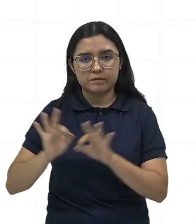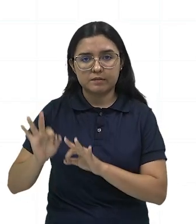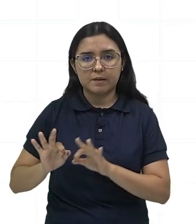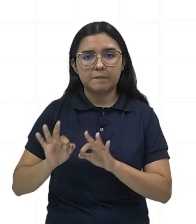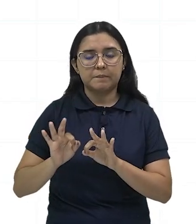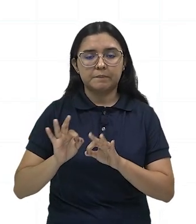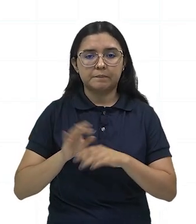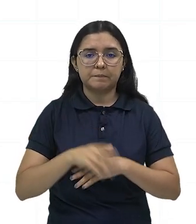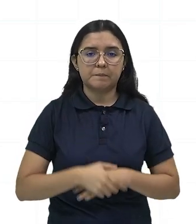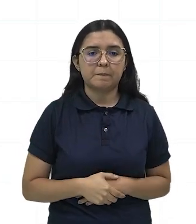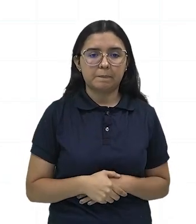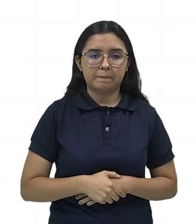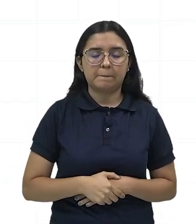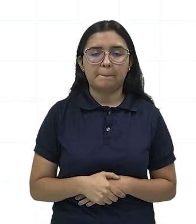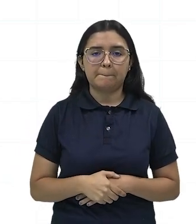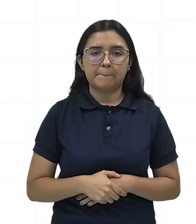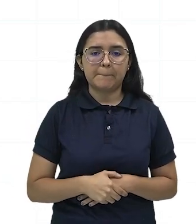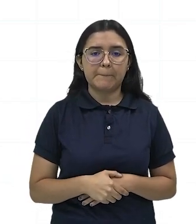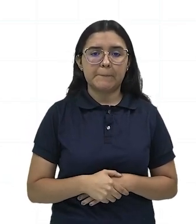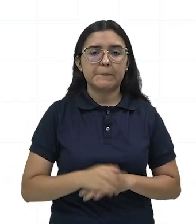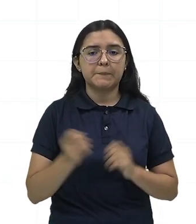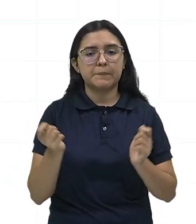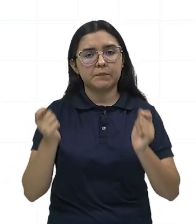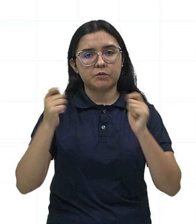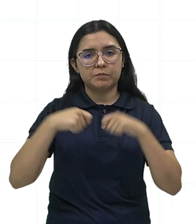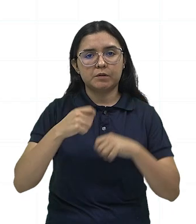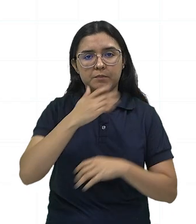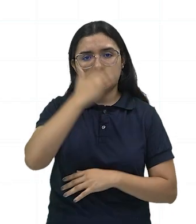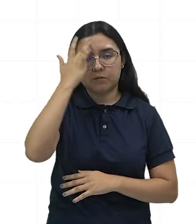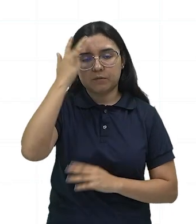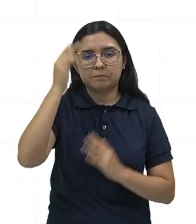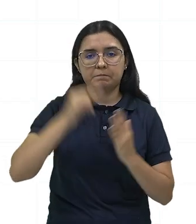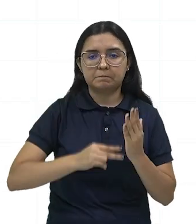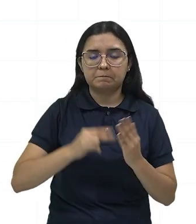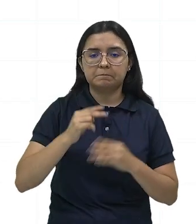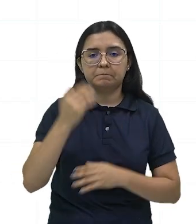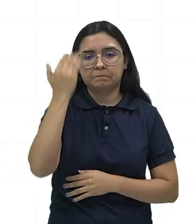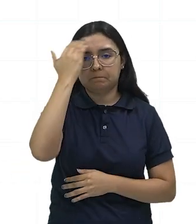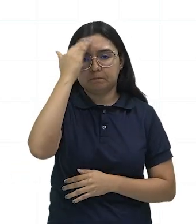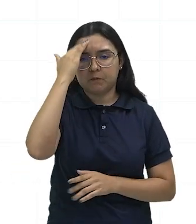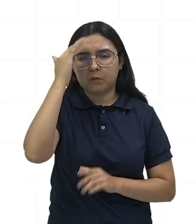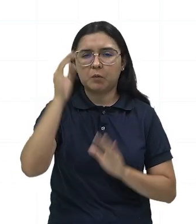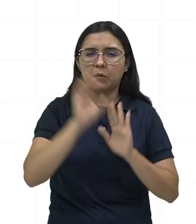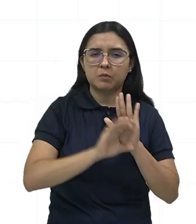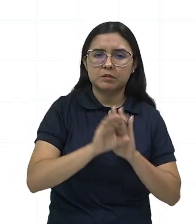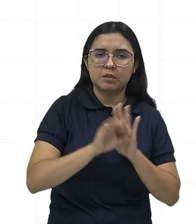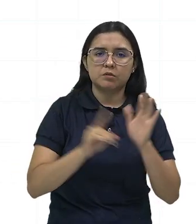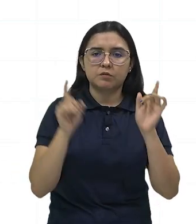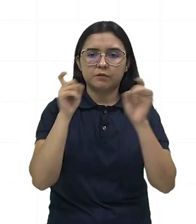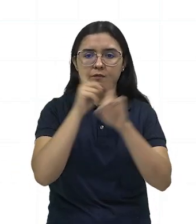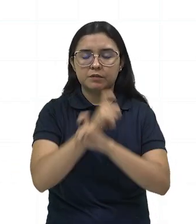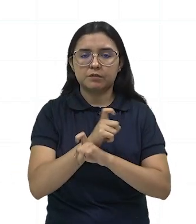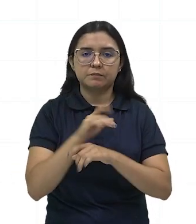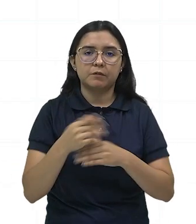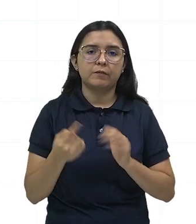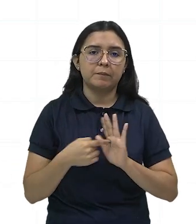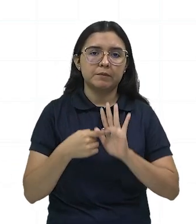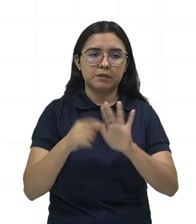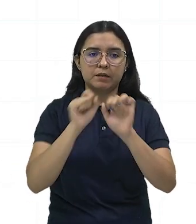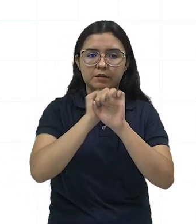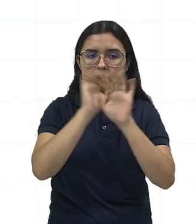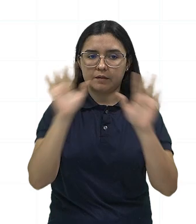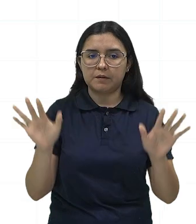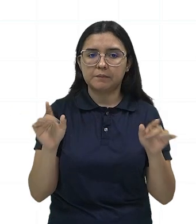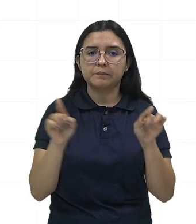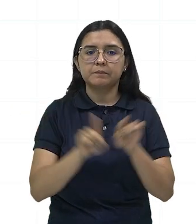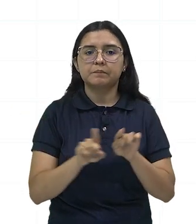sejam mais acessíveis ao leitor, permitindo a expressão de conceitos complicados de maneira clara e concisa. Também